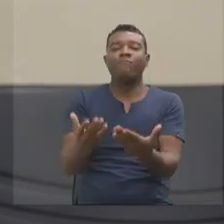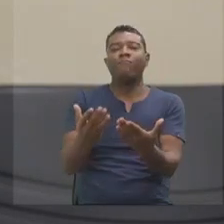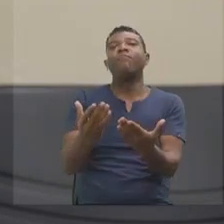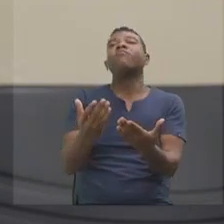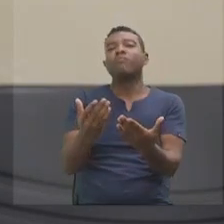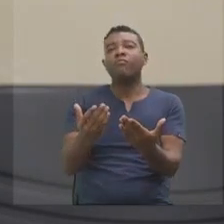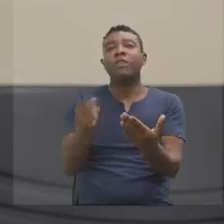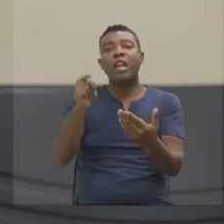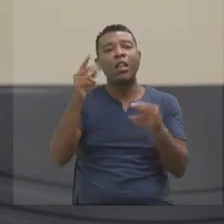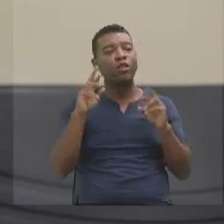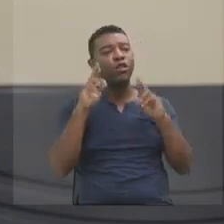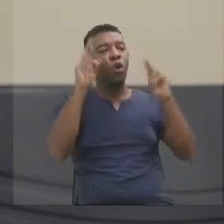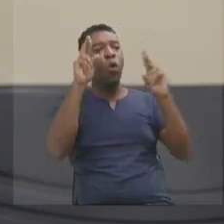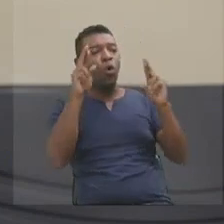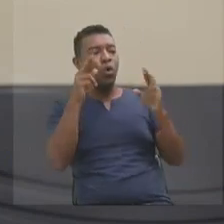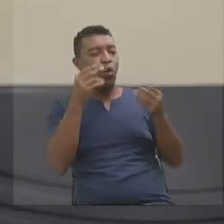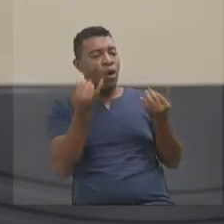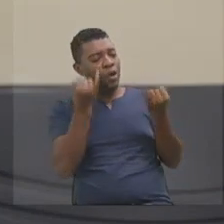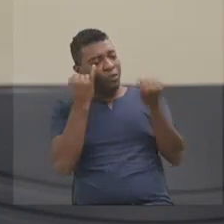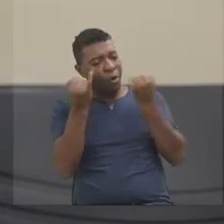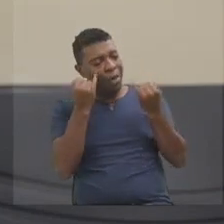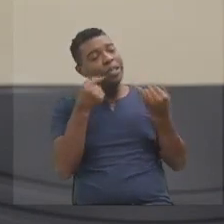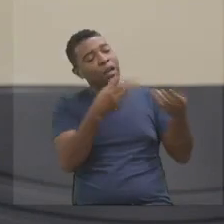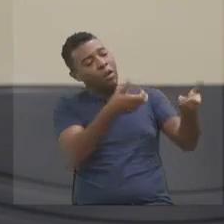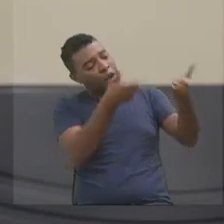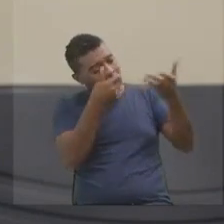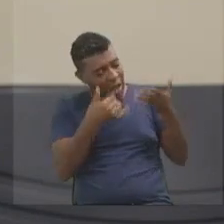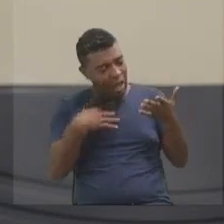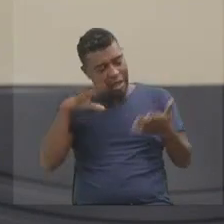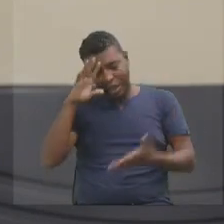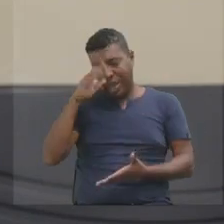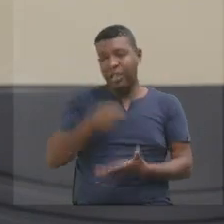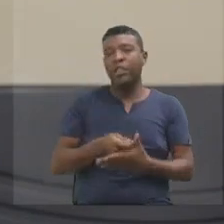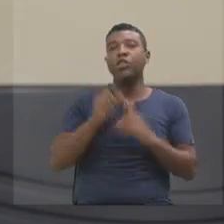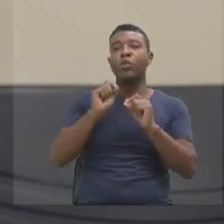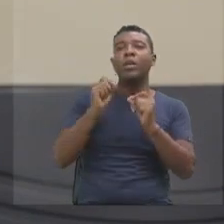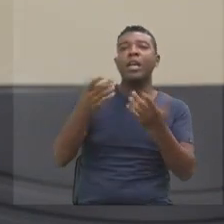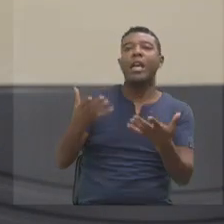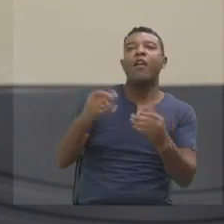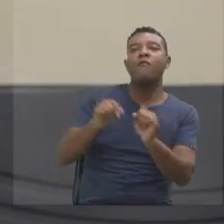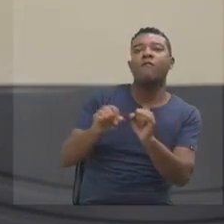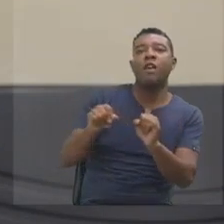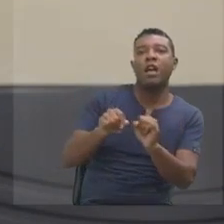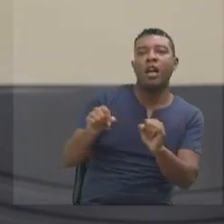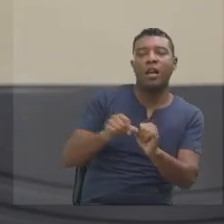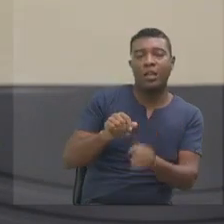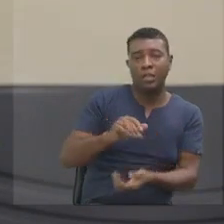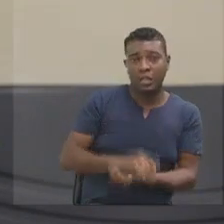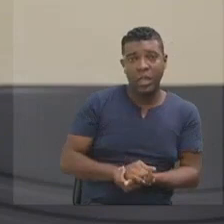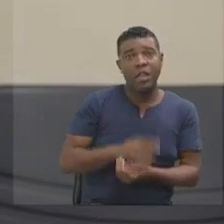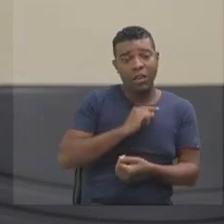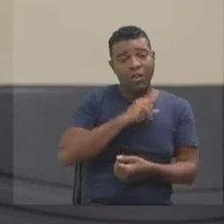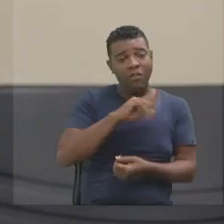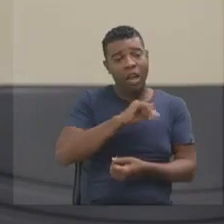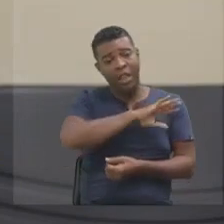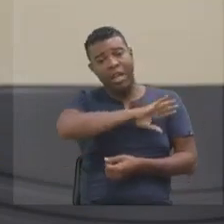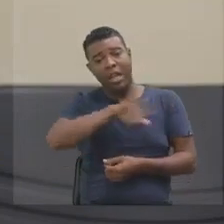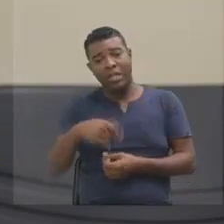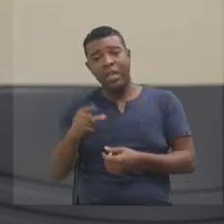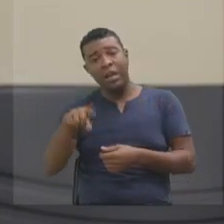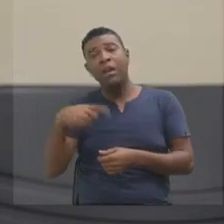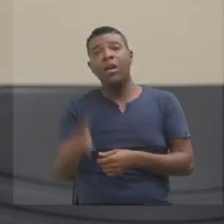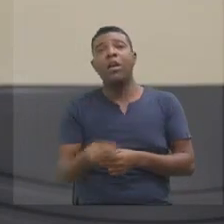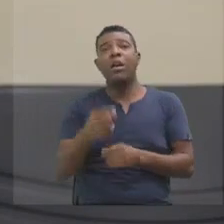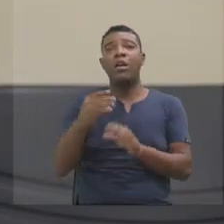ponto que nós vamos colocar nas nossas políticas especialmente com a saúde digital que a gente vai trazer esse novo componente então é um prazer